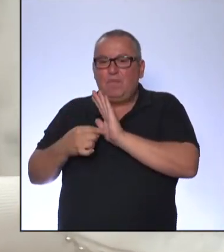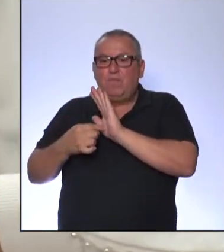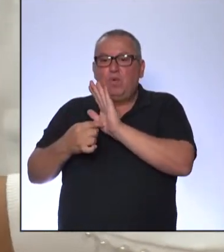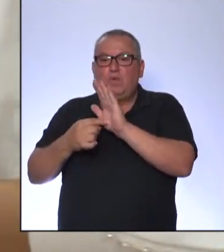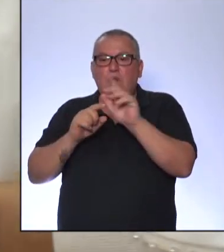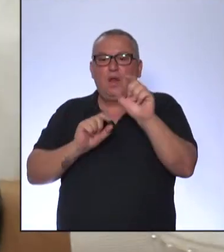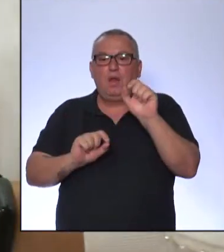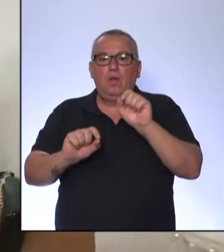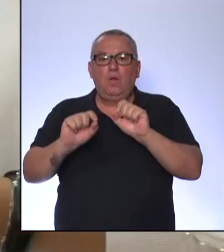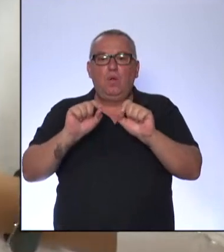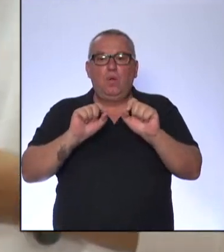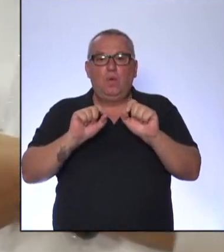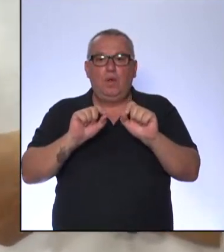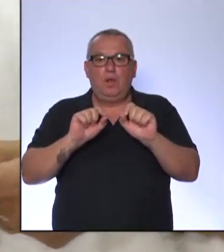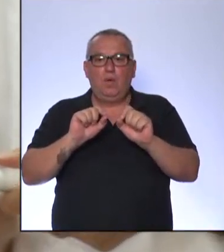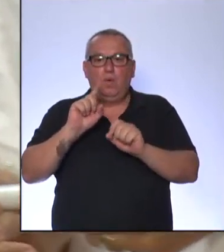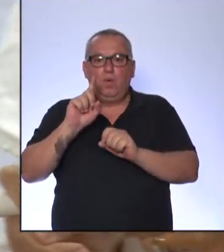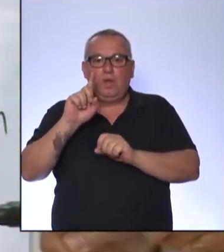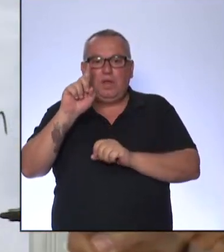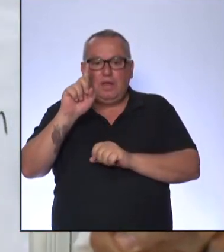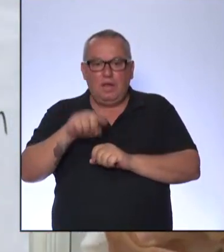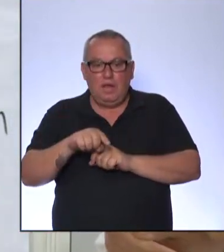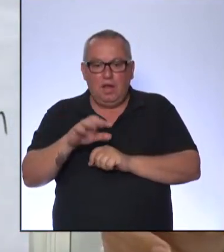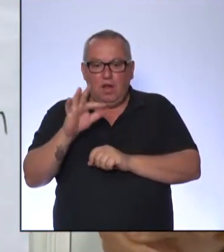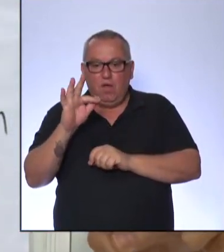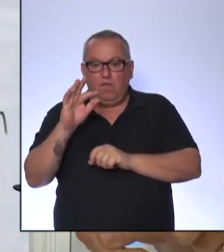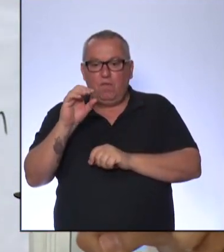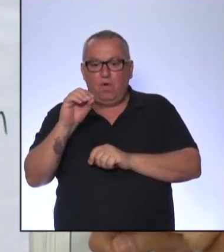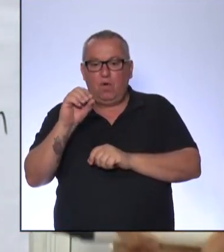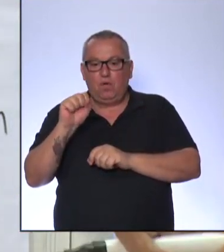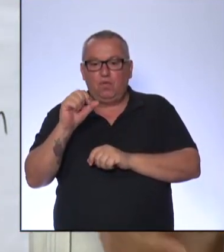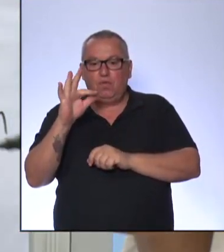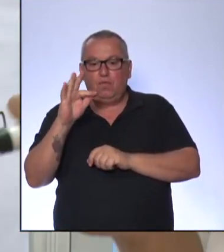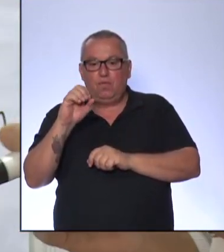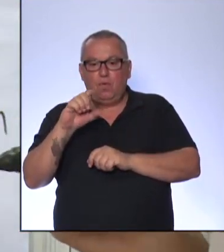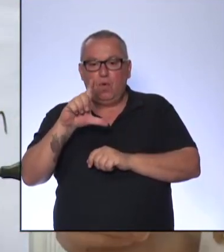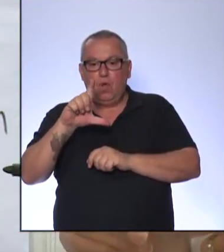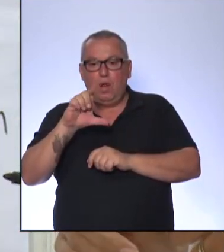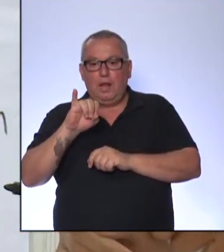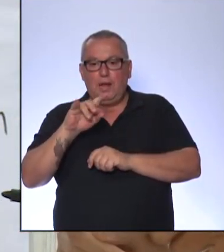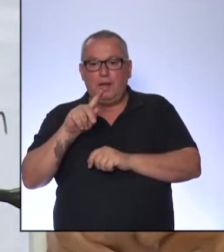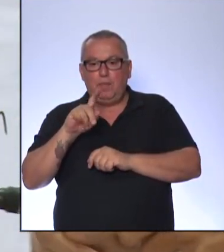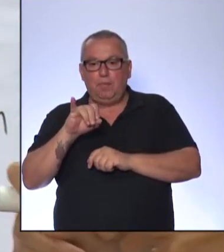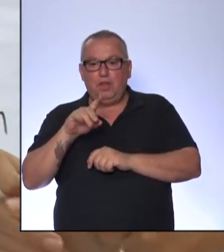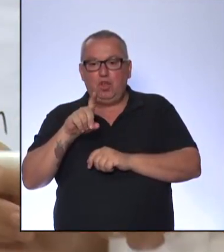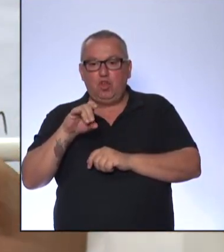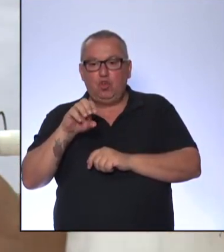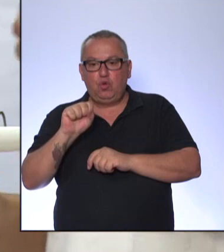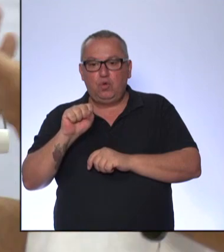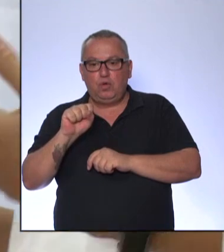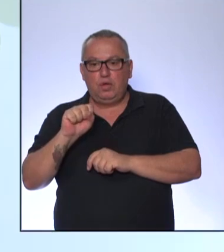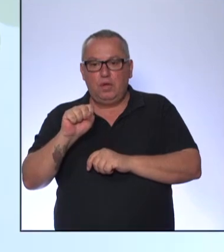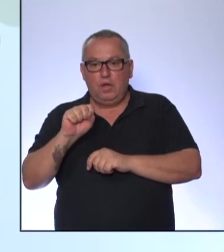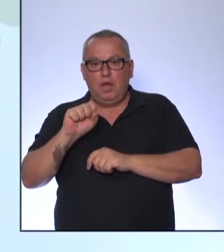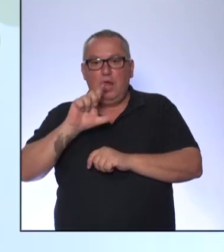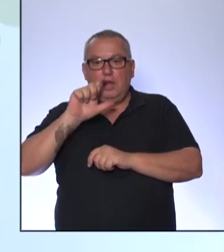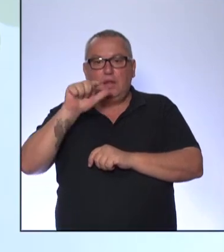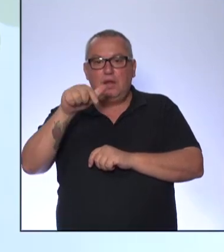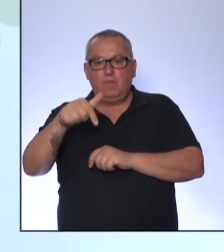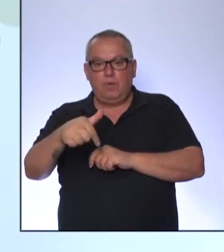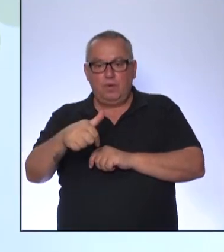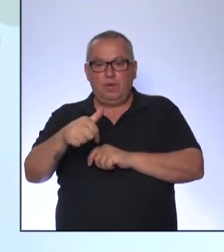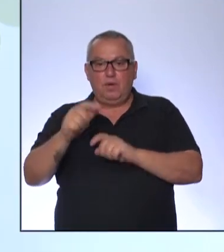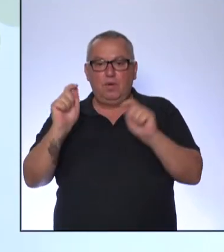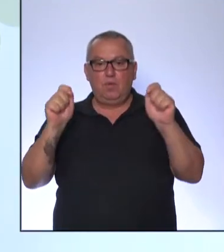para a gente o que são esses fosfolipídios. São os nossos fosfolipídios de membrana. E aí, depois, isso a